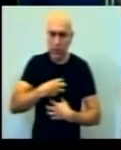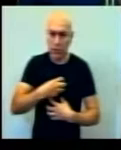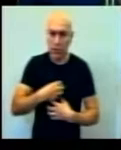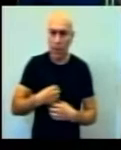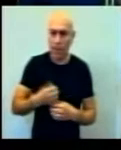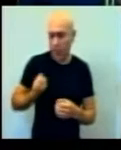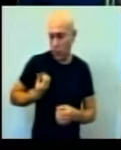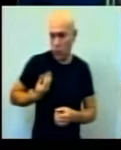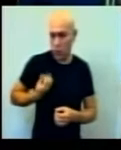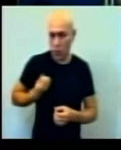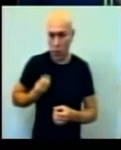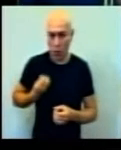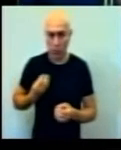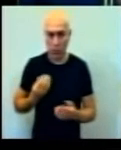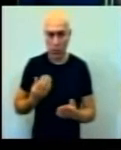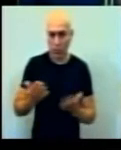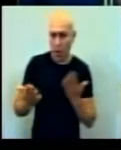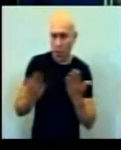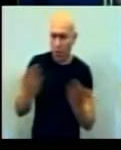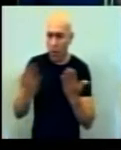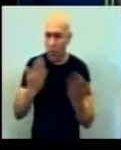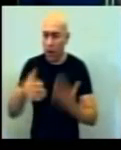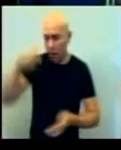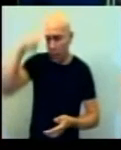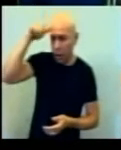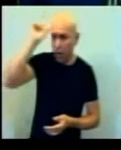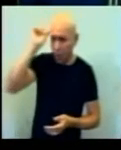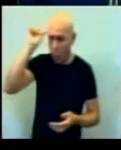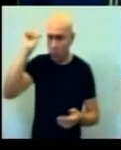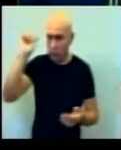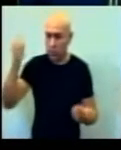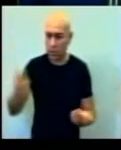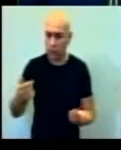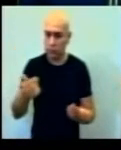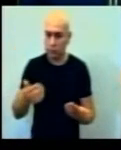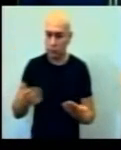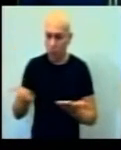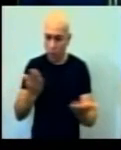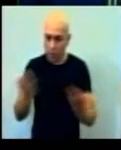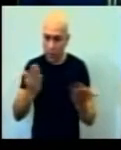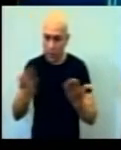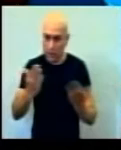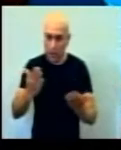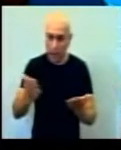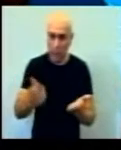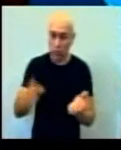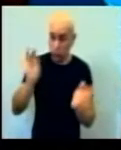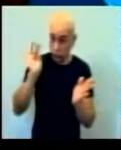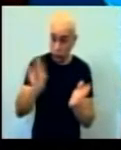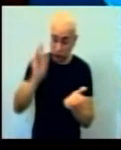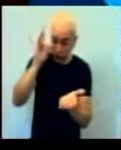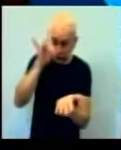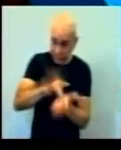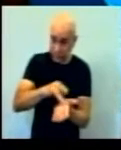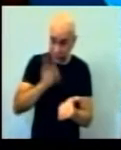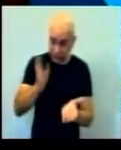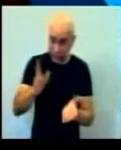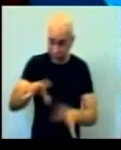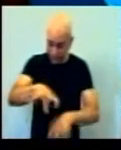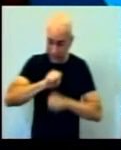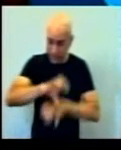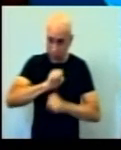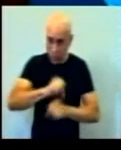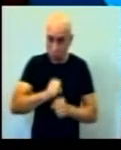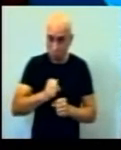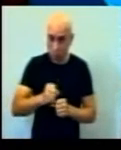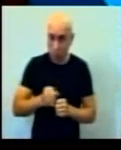dados ainda relativos com referentes a ontem. Em relação aos casos confirmados, esses nós estamos